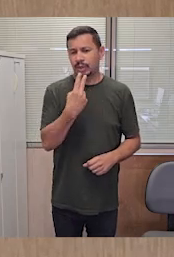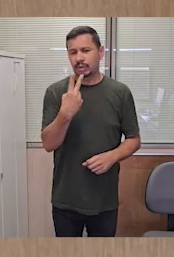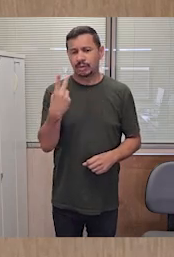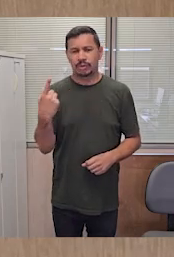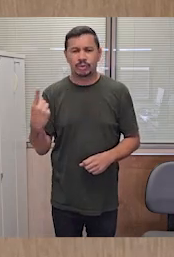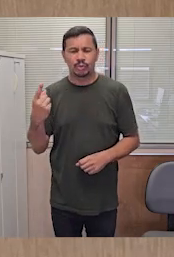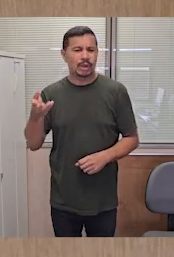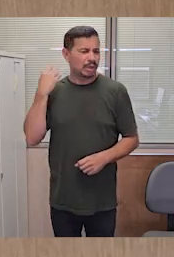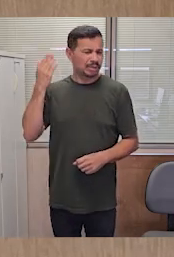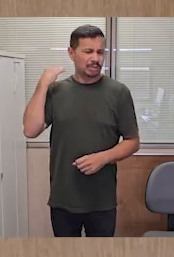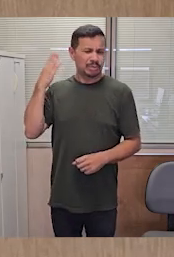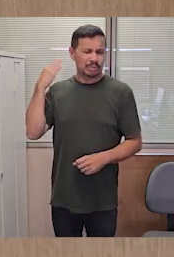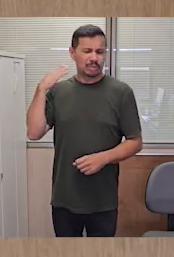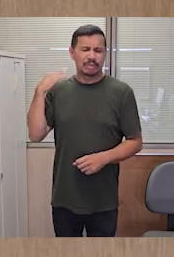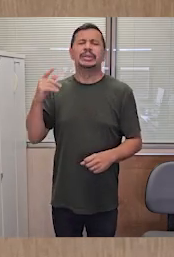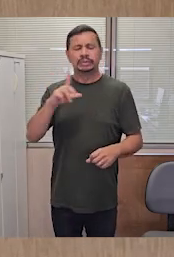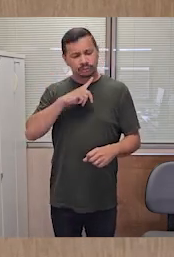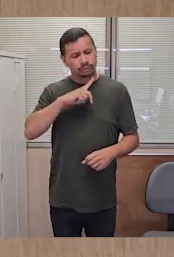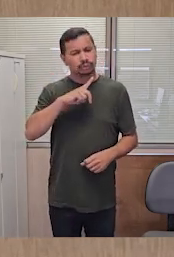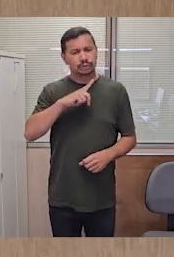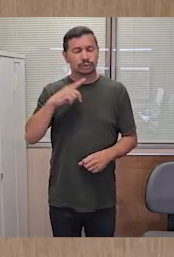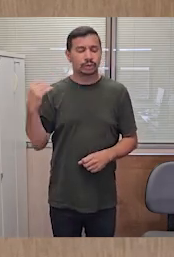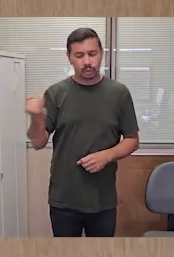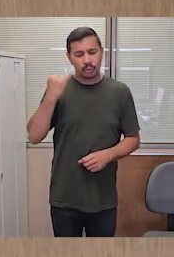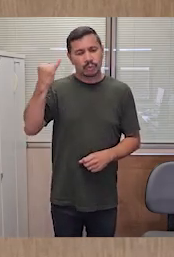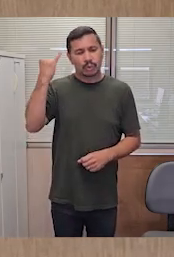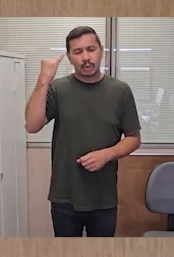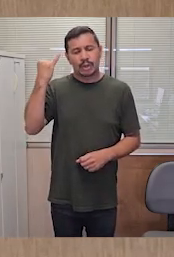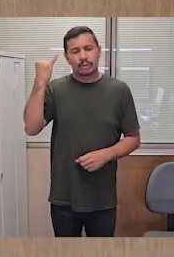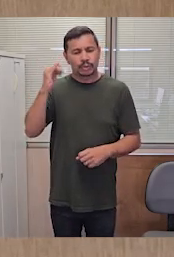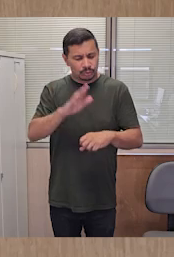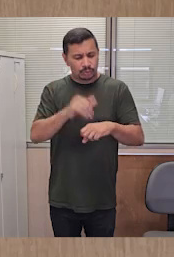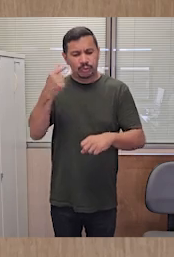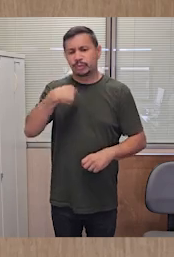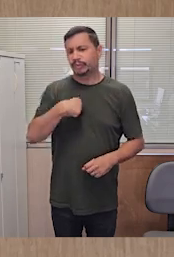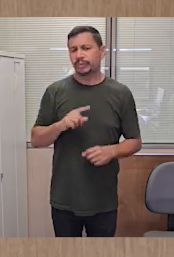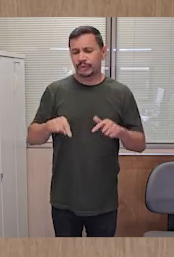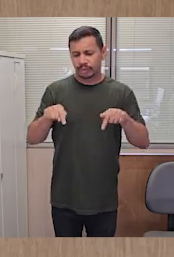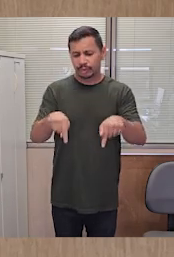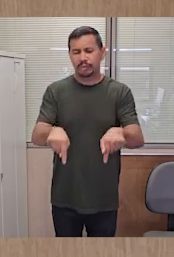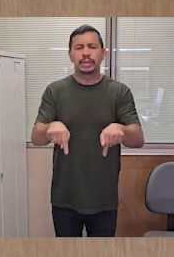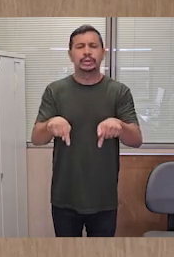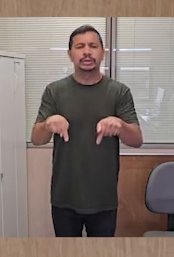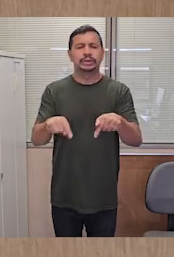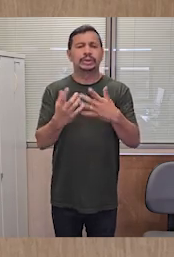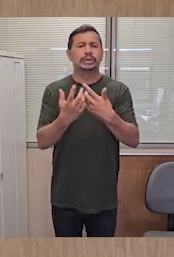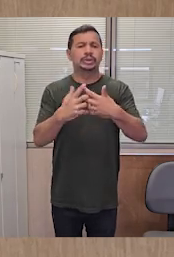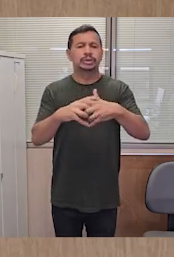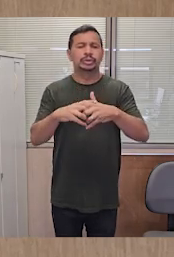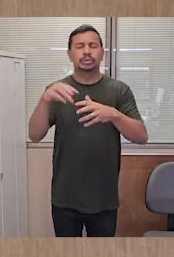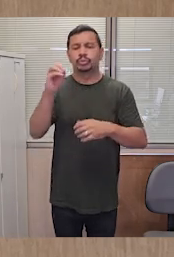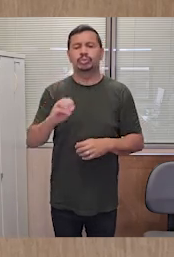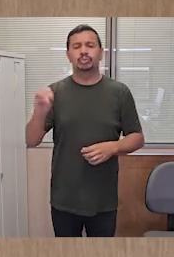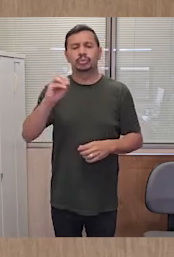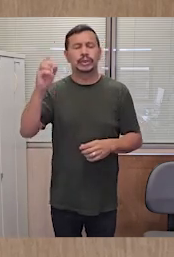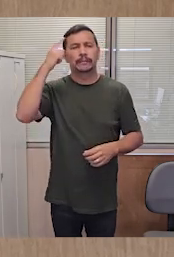época, tá? E o Papão teve um papel fundamental que eu reconheço na